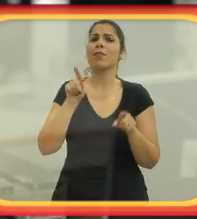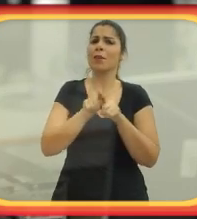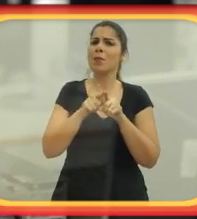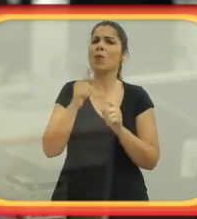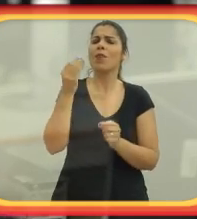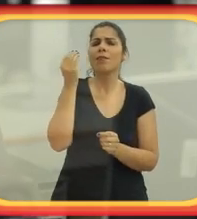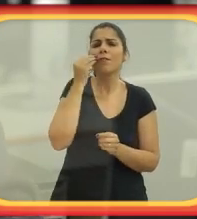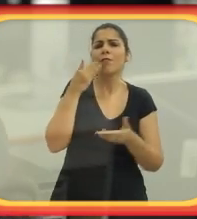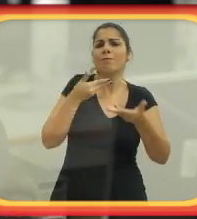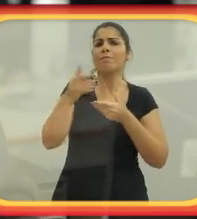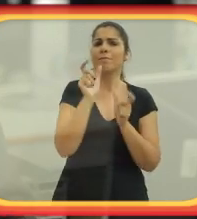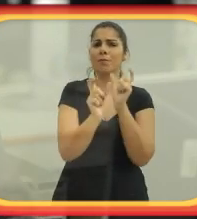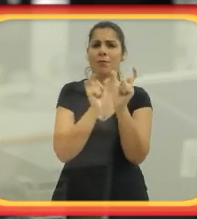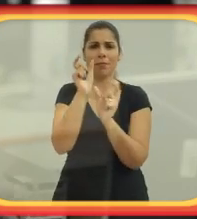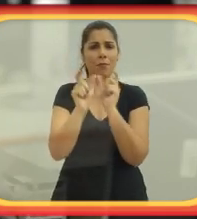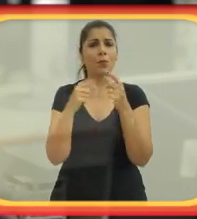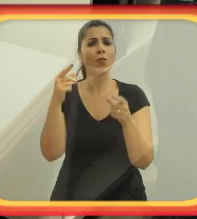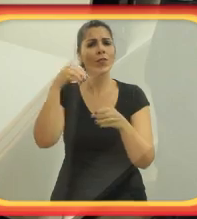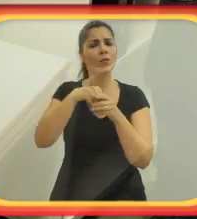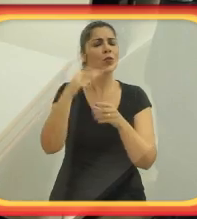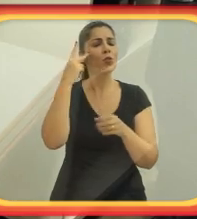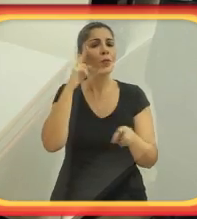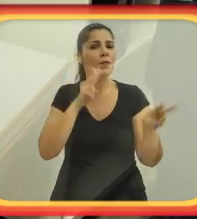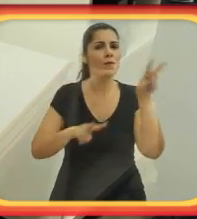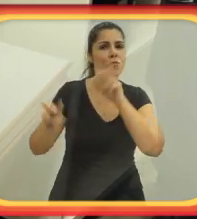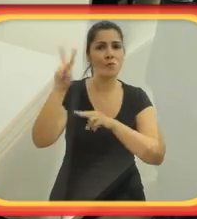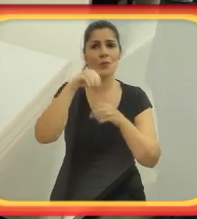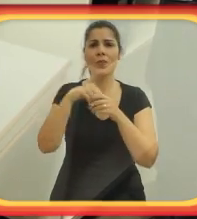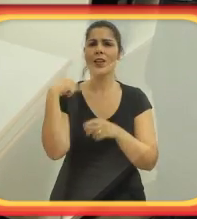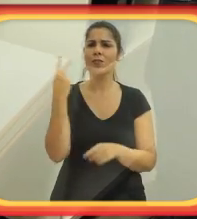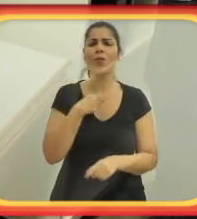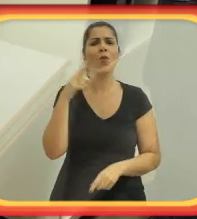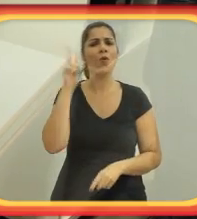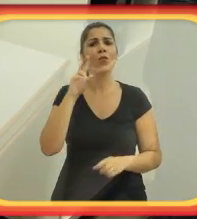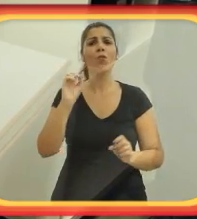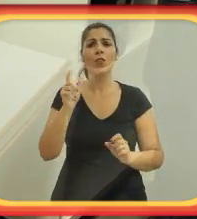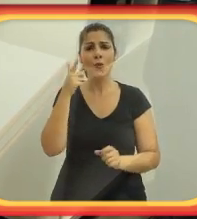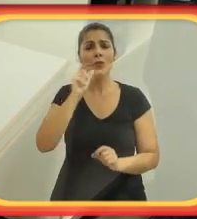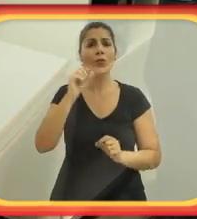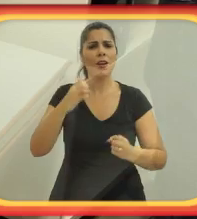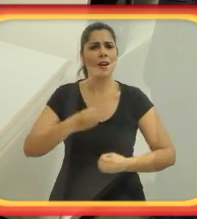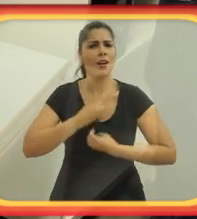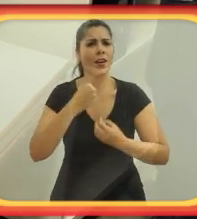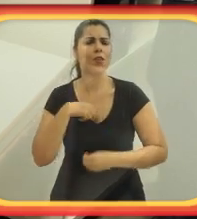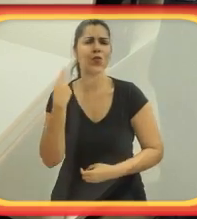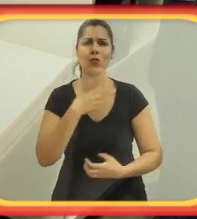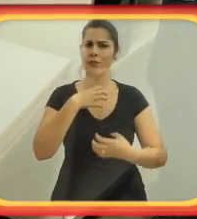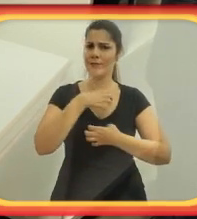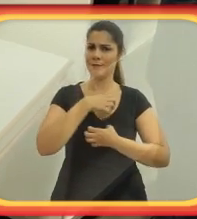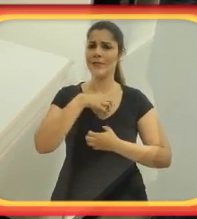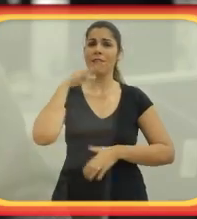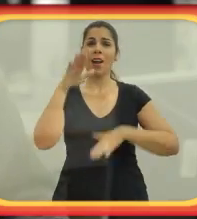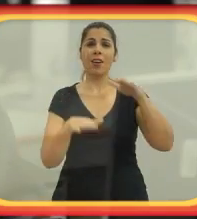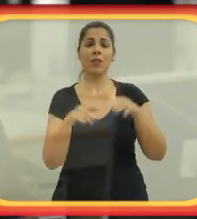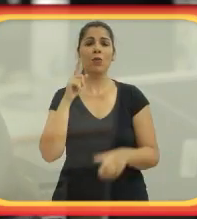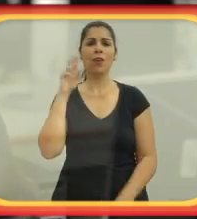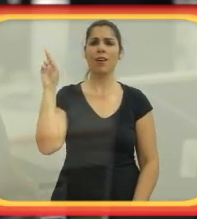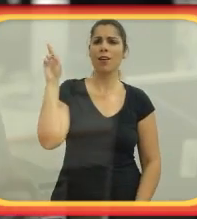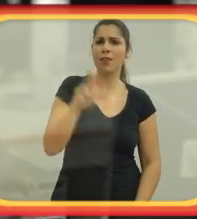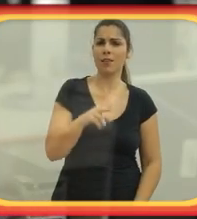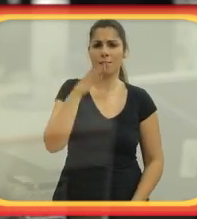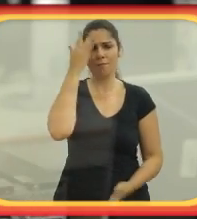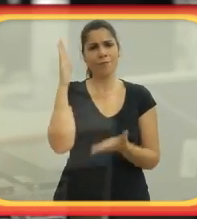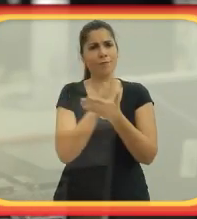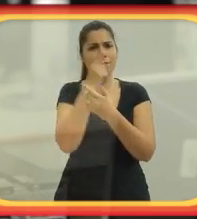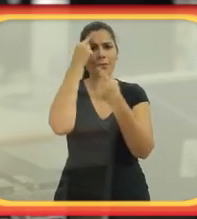gráfica, melhora muito a comunicação da pessoa. Nem tudo a gente consegue fazer via palavras, mas de maneira visual a gente consegue expressar